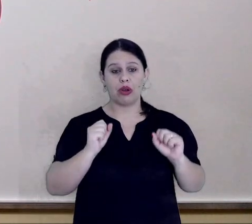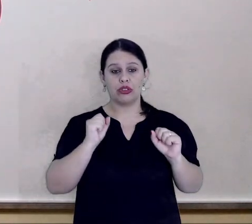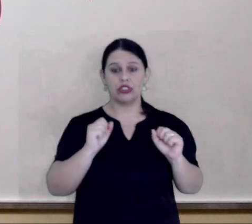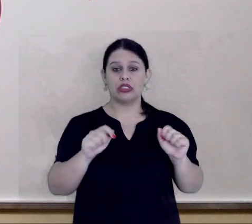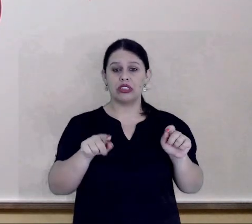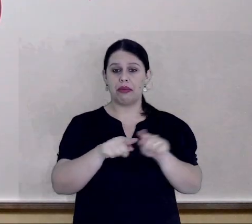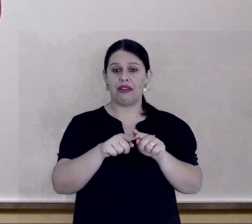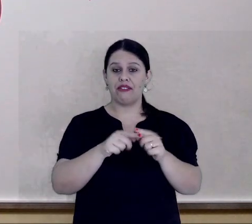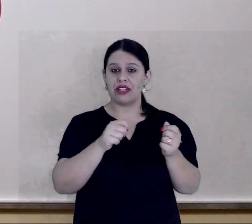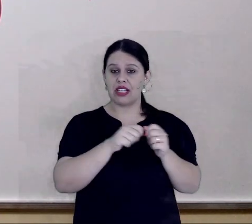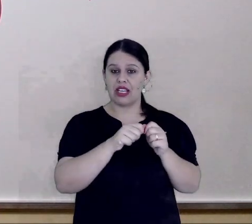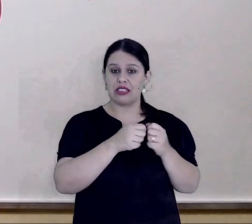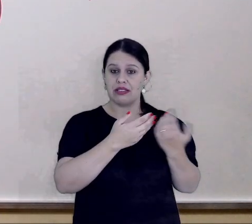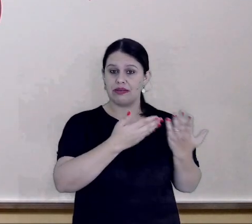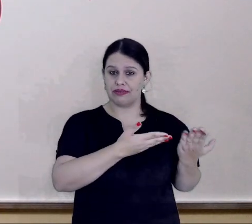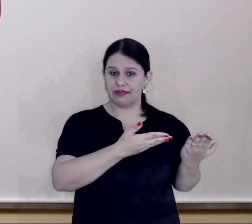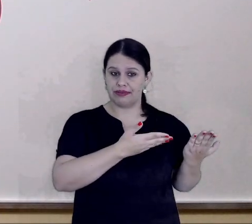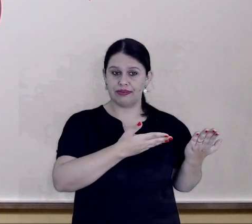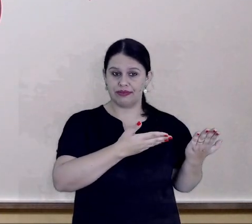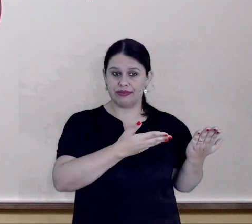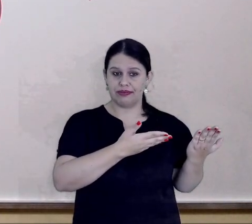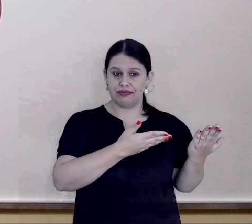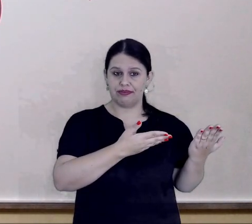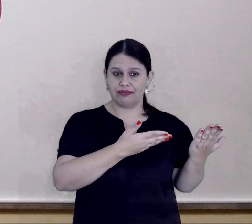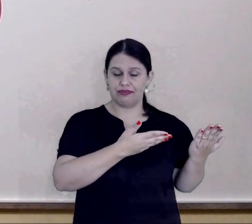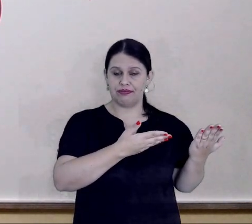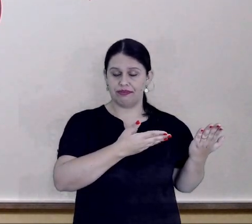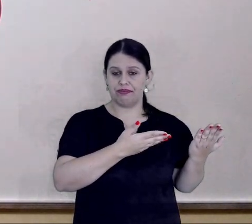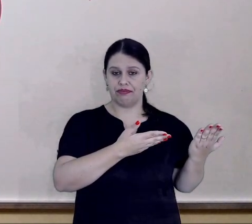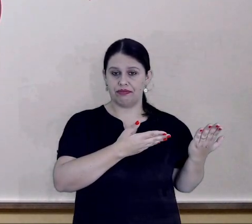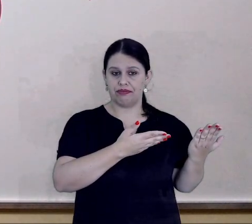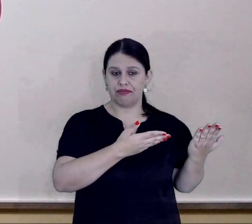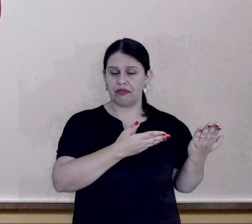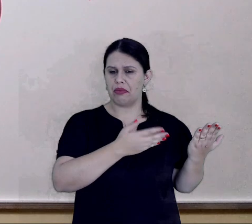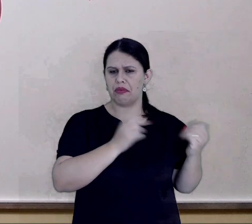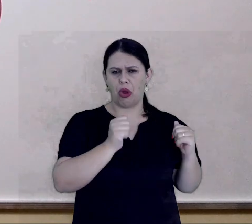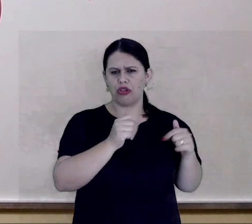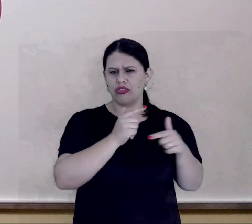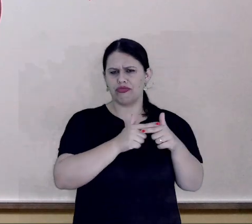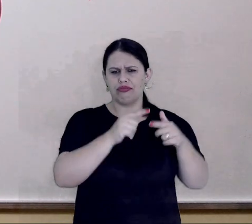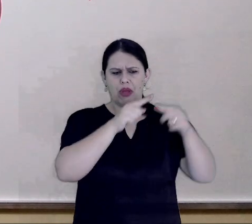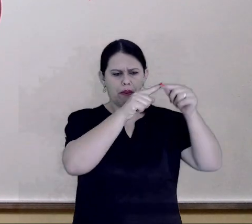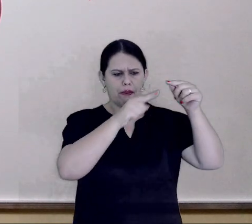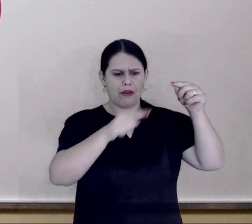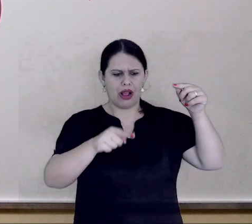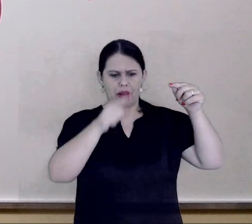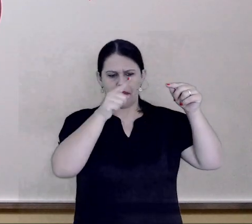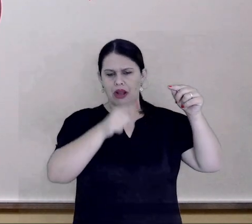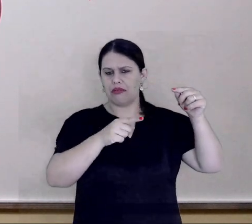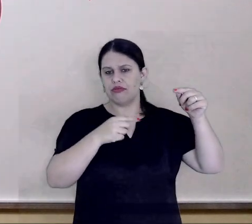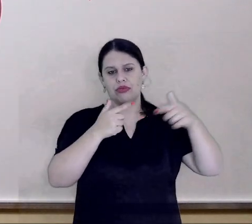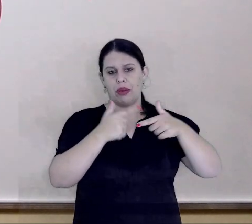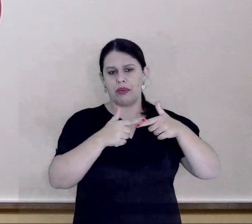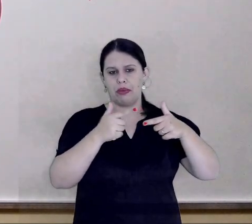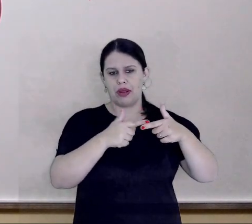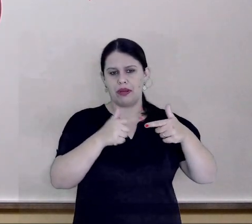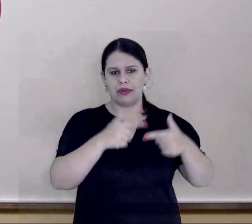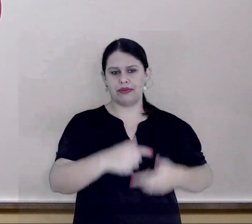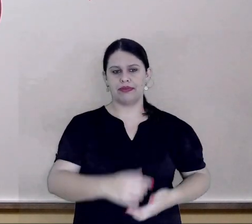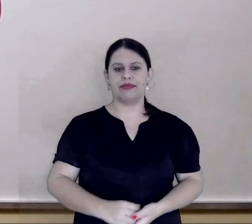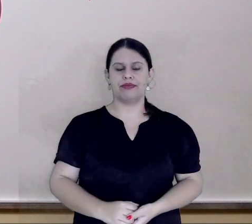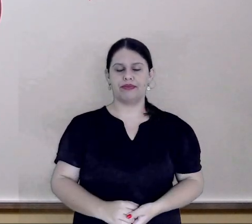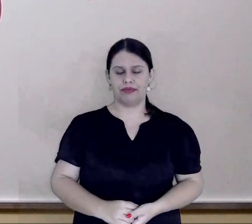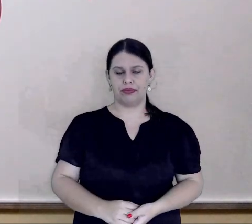Posso fazer assim também, ó. Eu posso passar um vetor em cima do outro no desenho, não tem problema nenhum. Vetor D